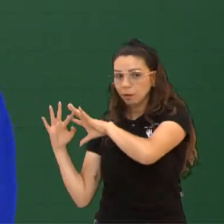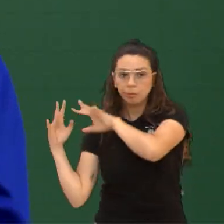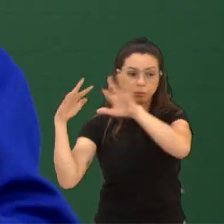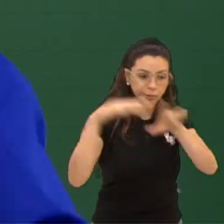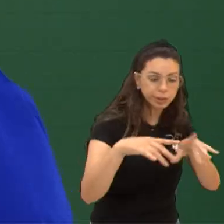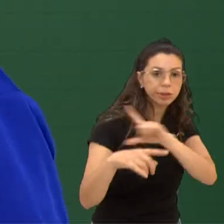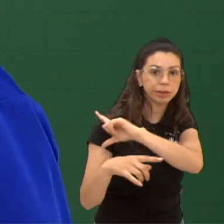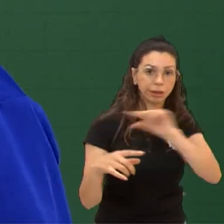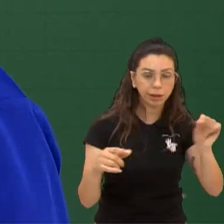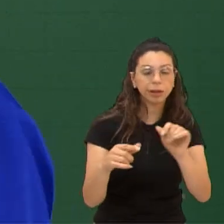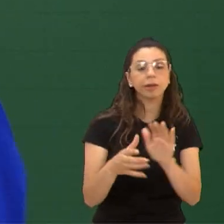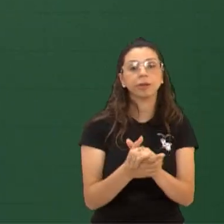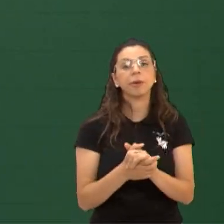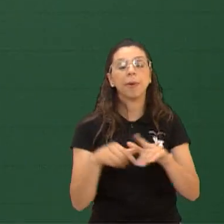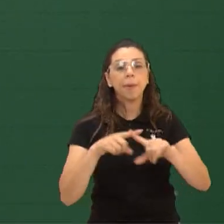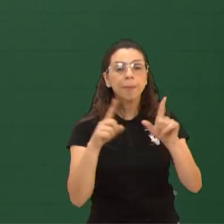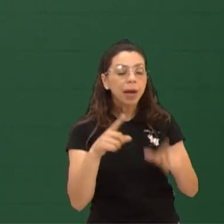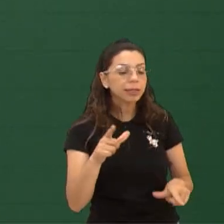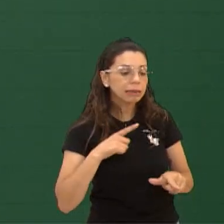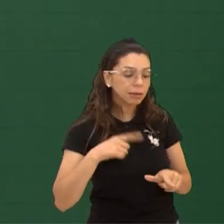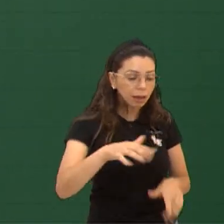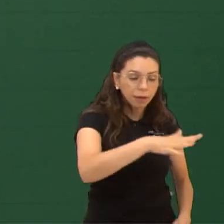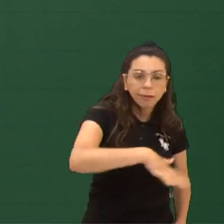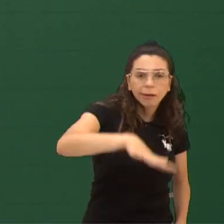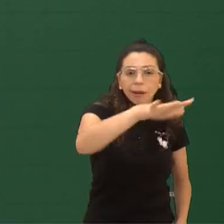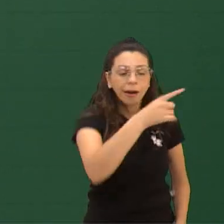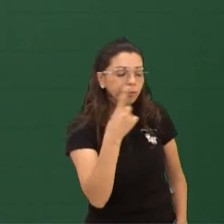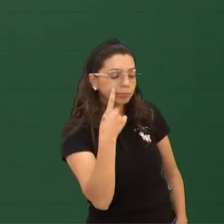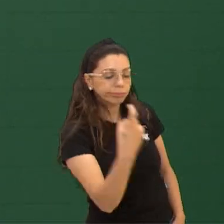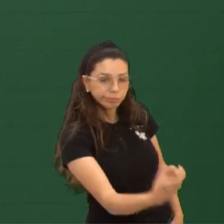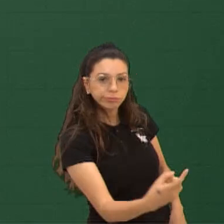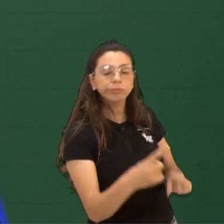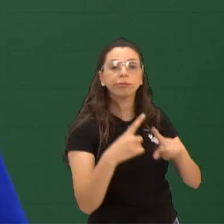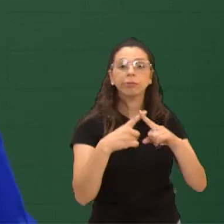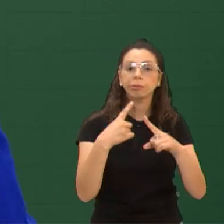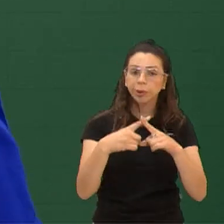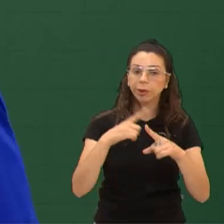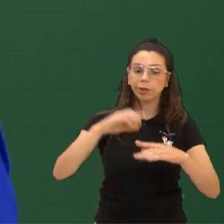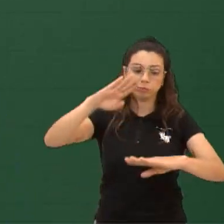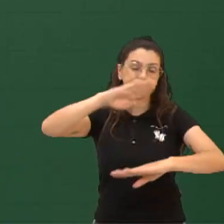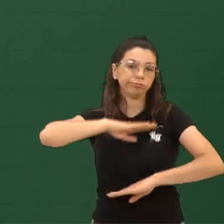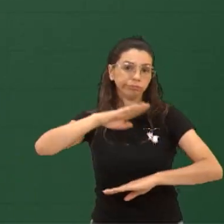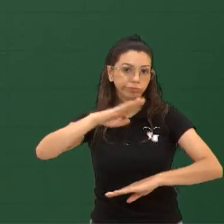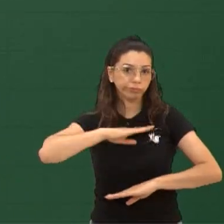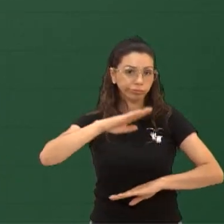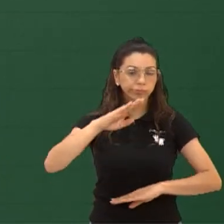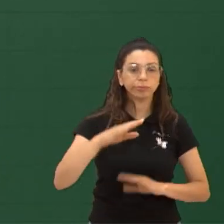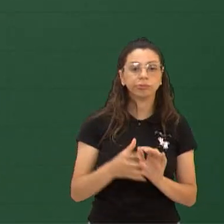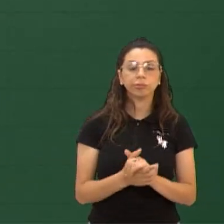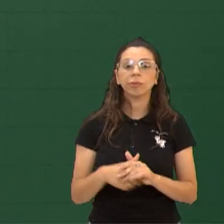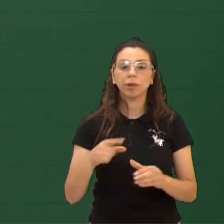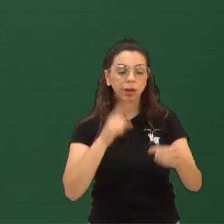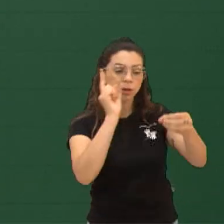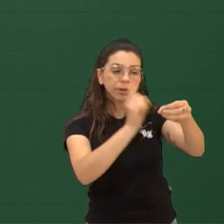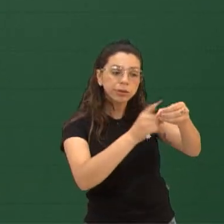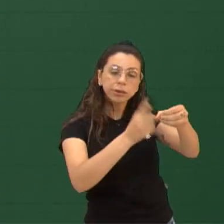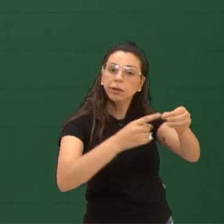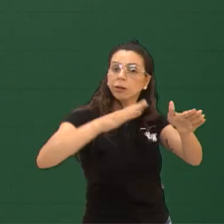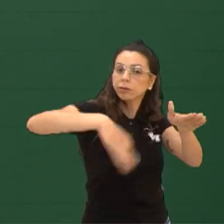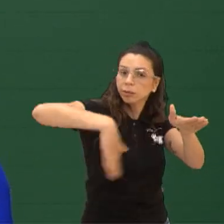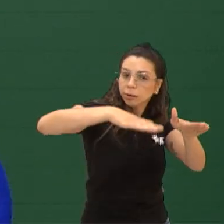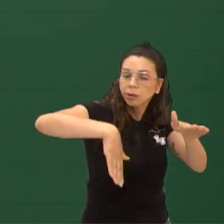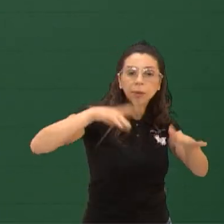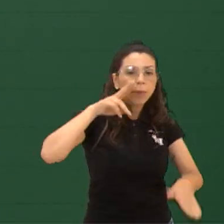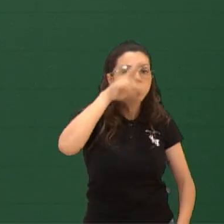algumas áreas foram mais atraentes. Por isso, nós vamos ter algumas situações bem visíveis. Vamos ter cidades litorâneas